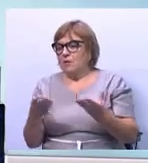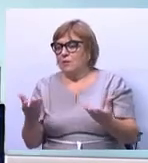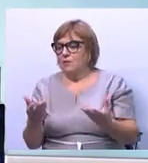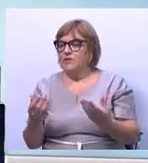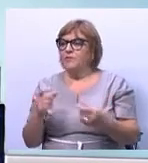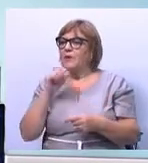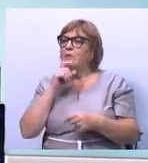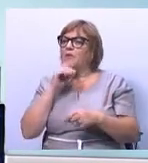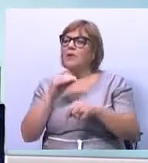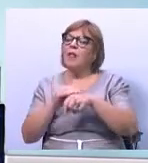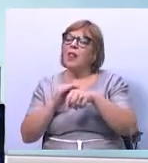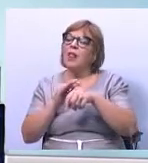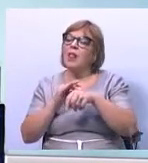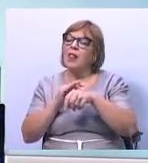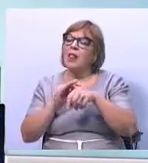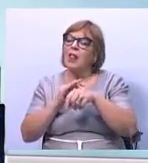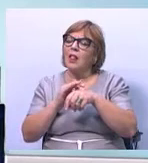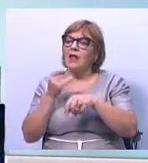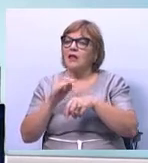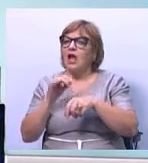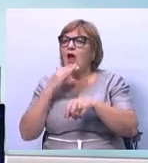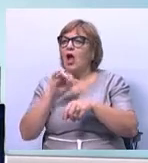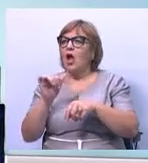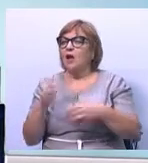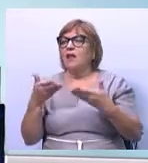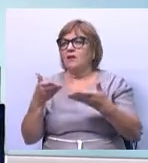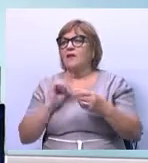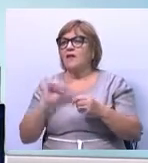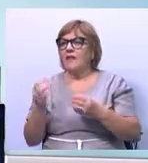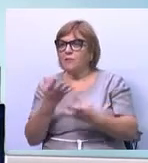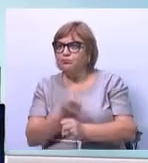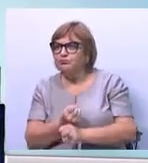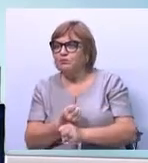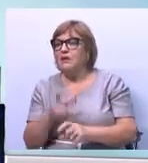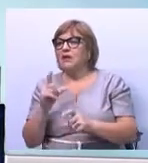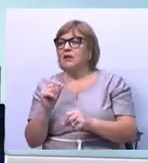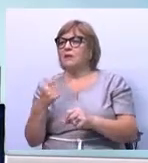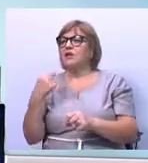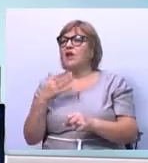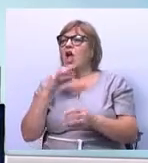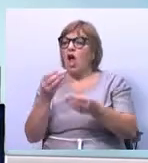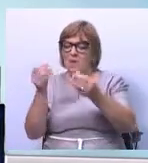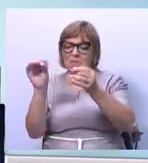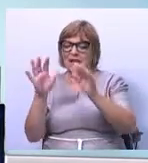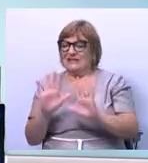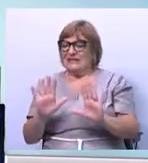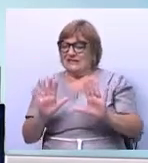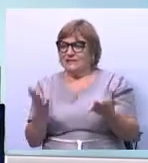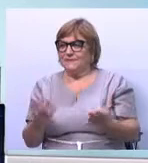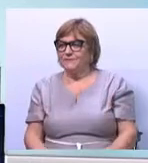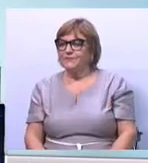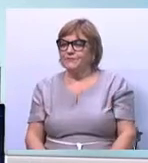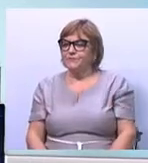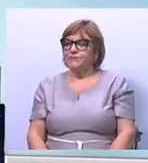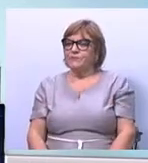abrangente, e podemos massajar ao mesmo tempo que aplicamos o óleo essencial, vai facilitar também a absorção e escusamos de ter o óleo essencial nas mãos, por exemplo.